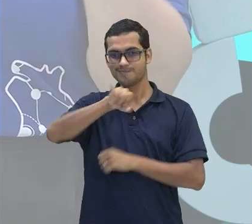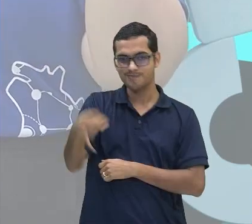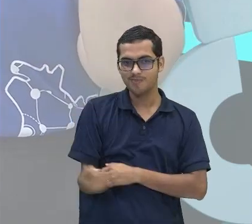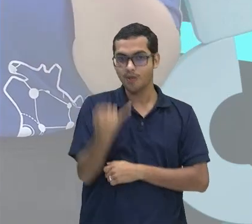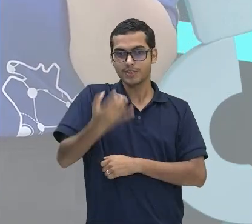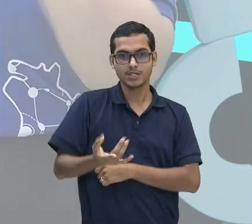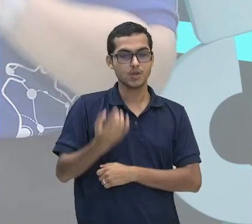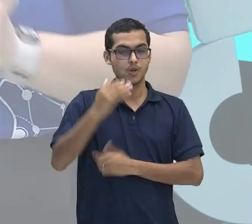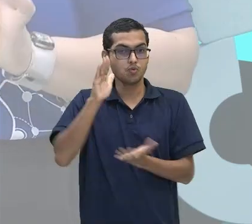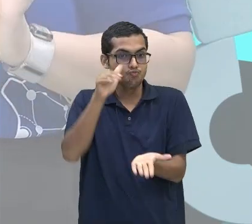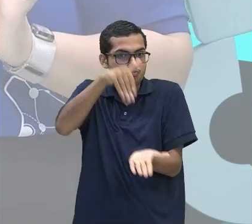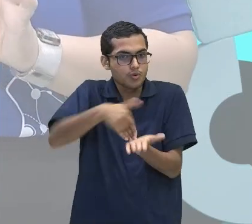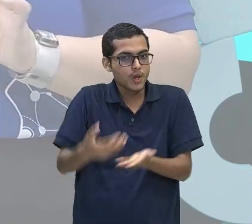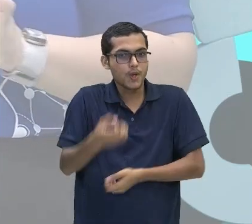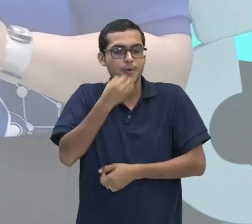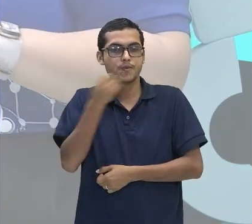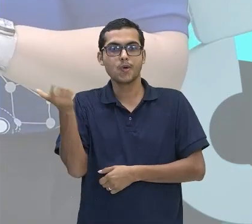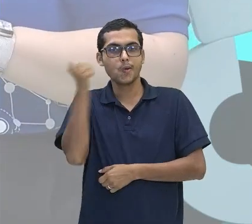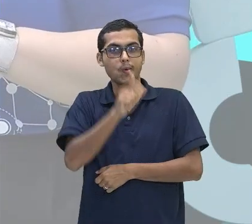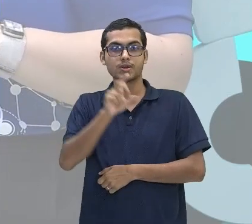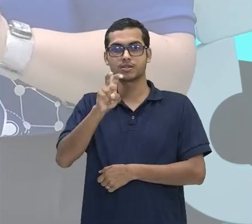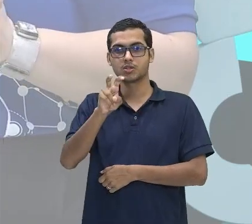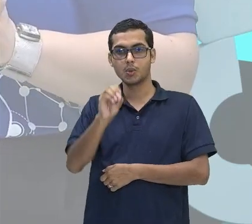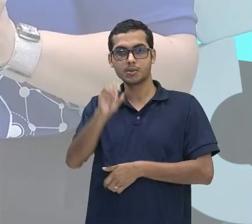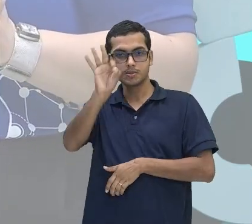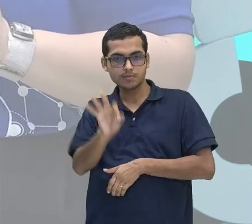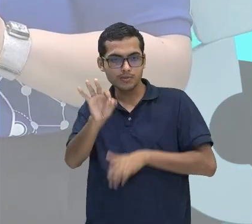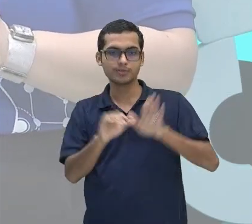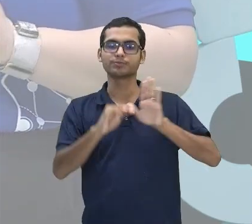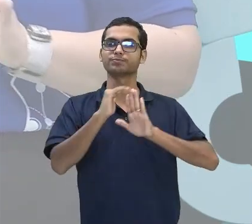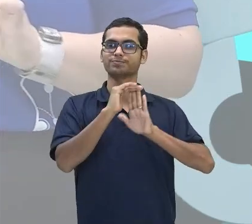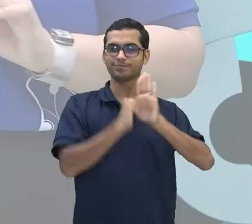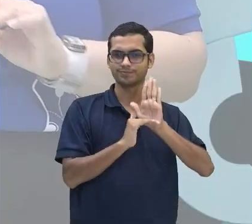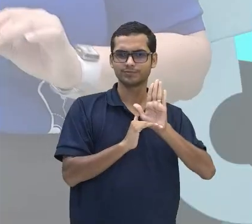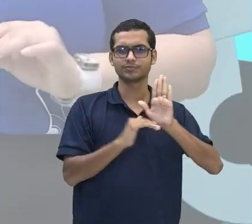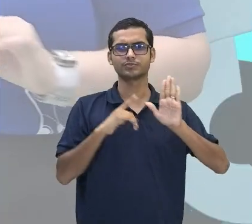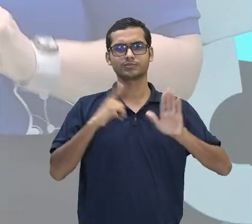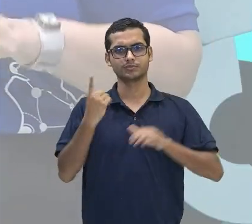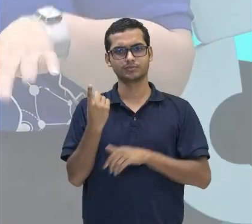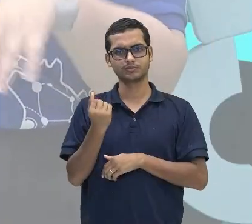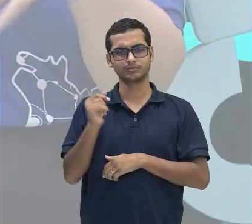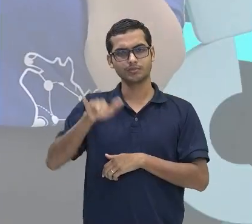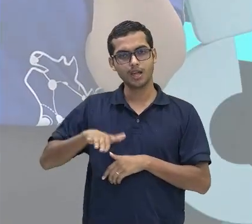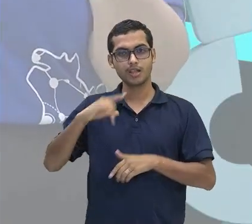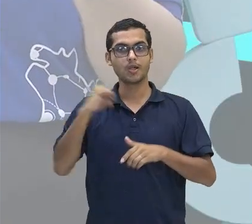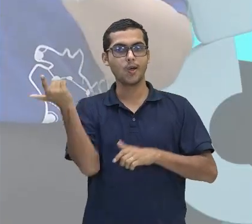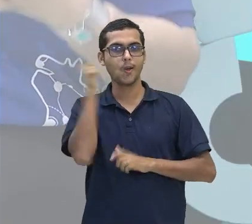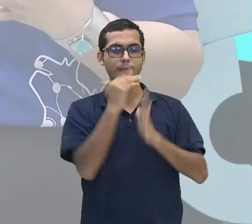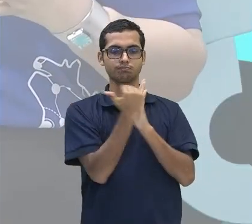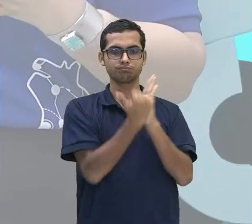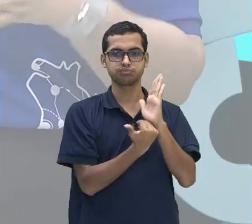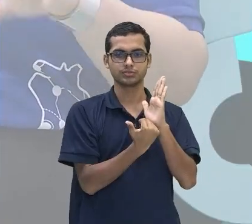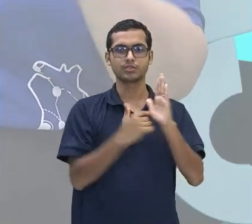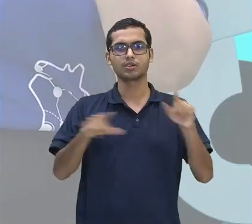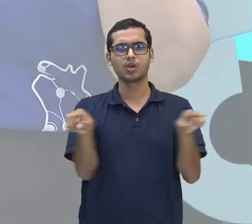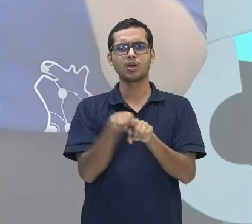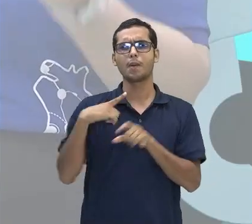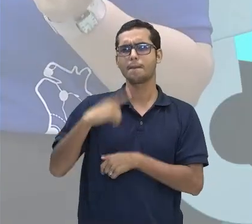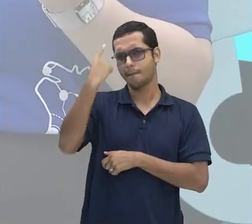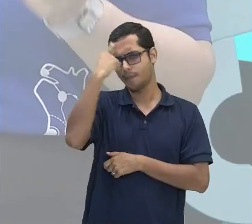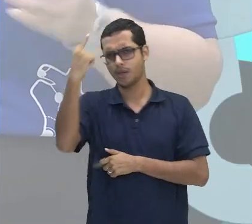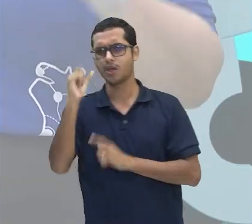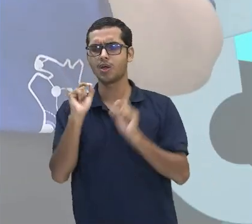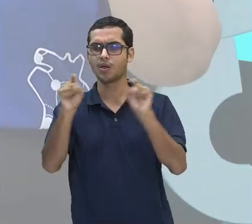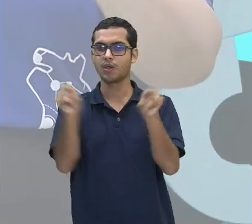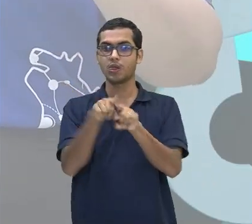para ganhar 50% de desconto. Essa forma aqui também é muito usada para convencer. A ideia da escassez. Olha, a